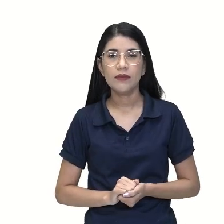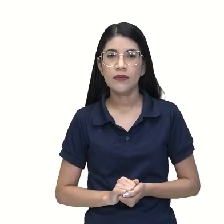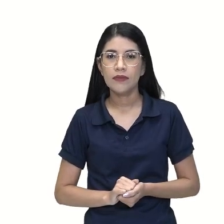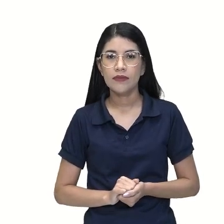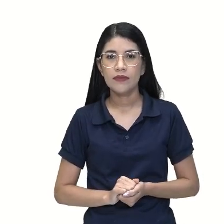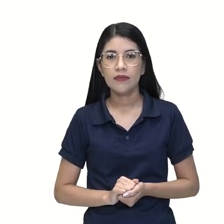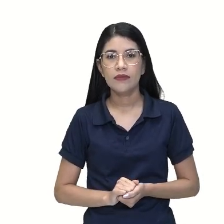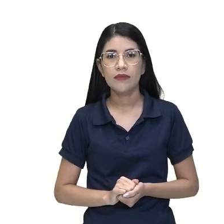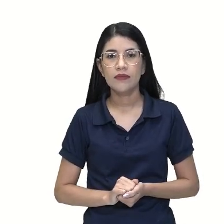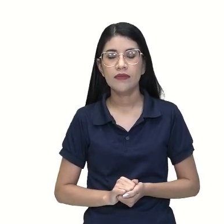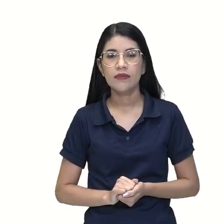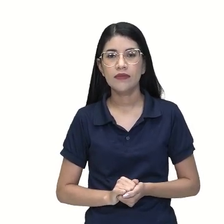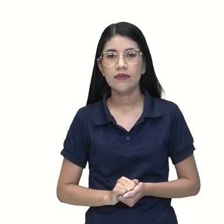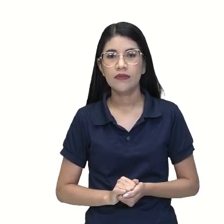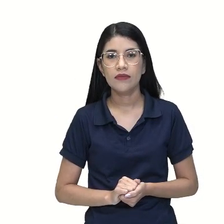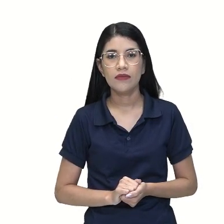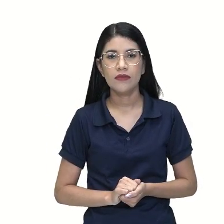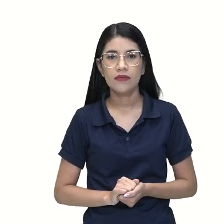Ok?